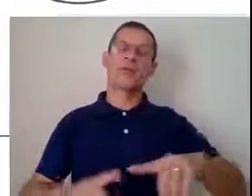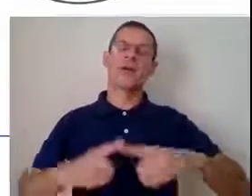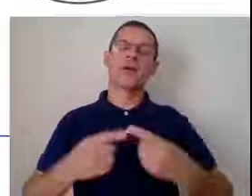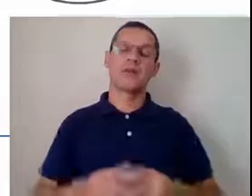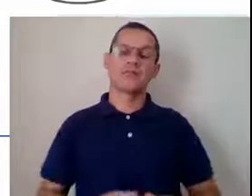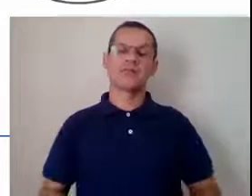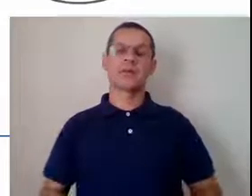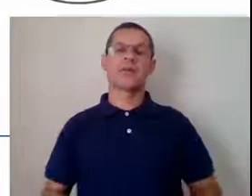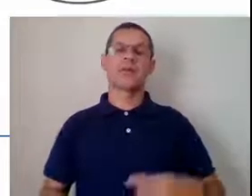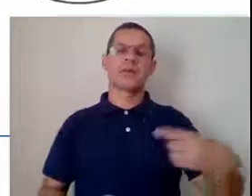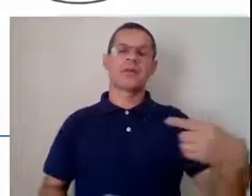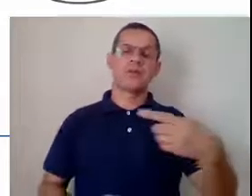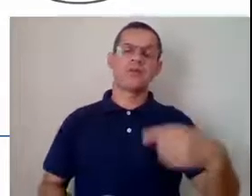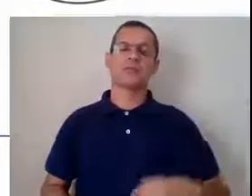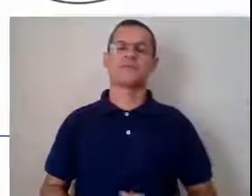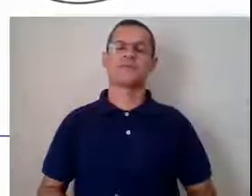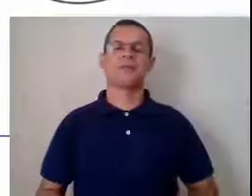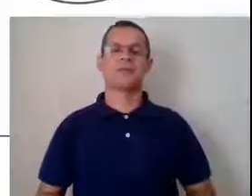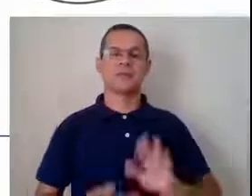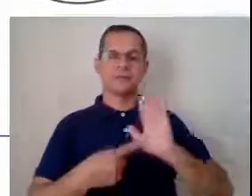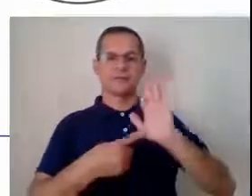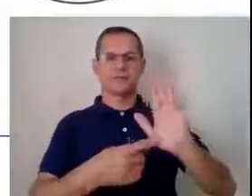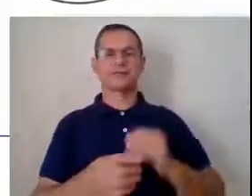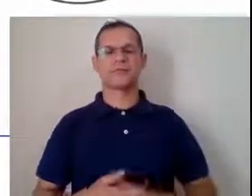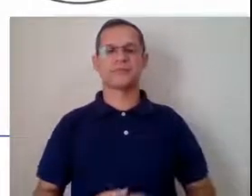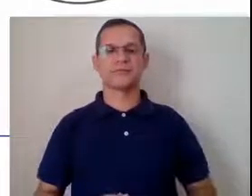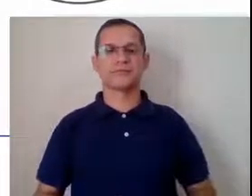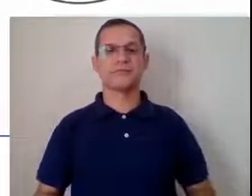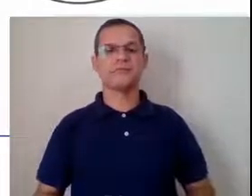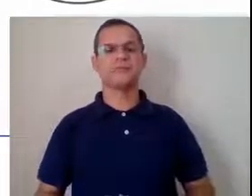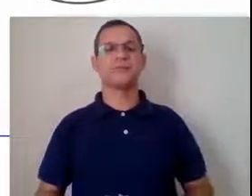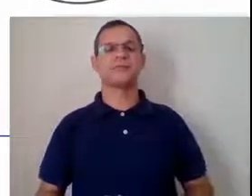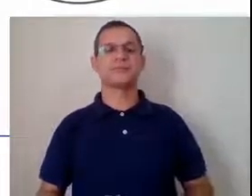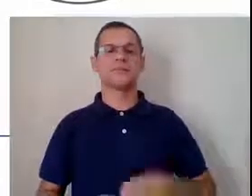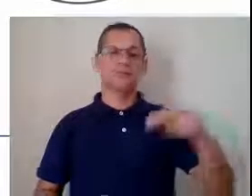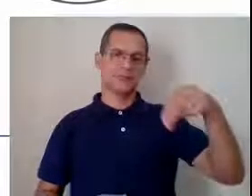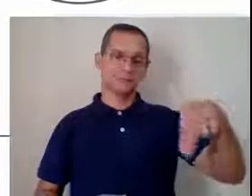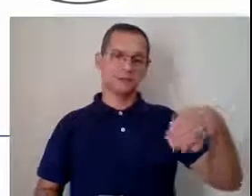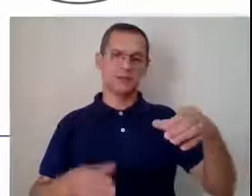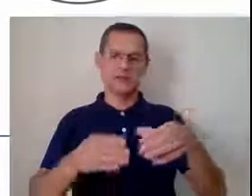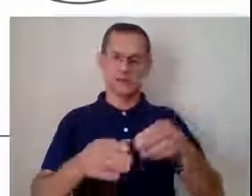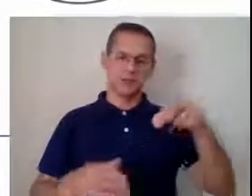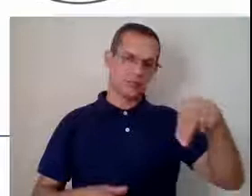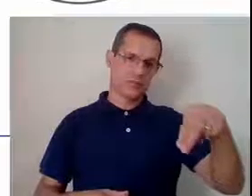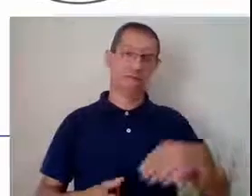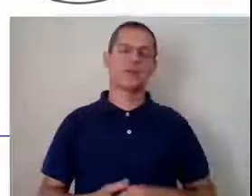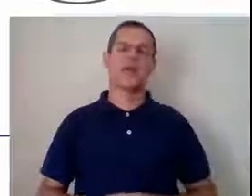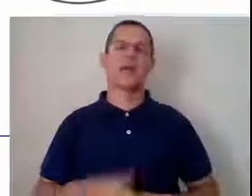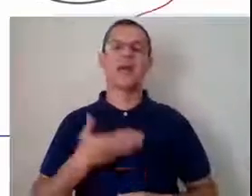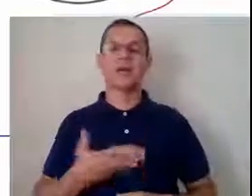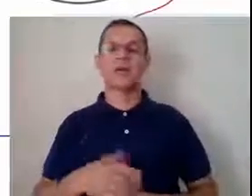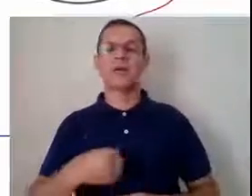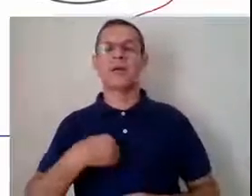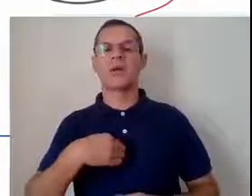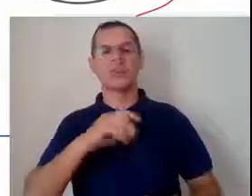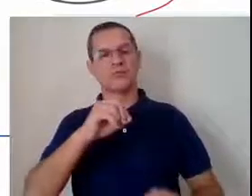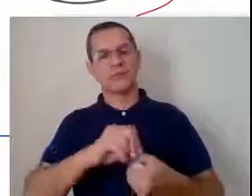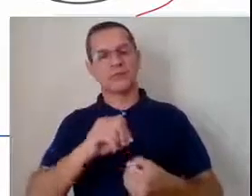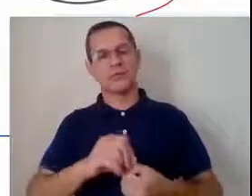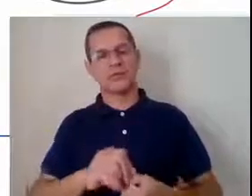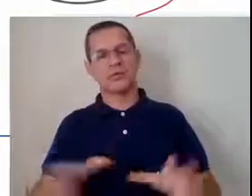não negativos, né? Representado pelo N, pelo conjunto N. Então, aqui eu estou